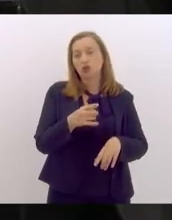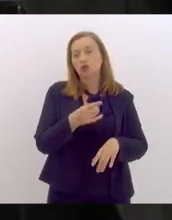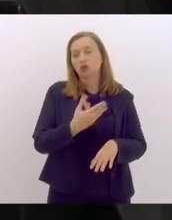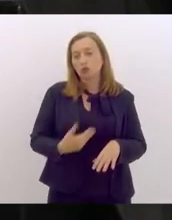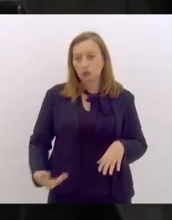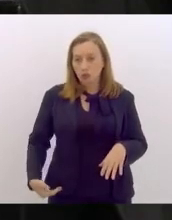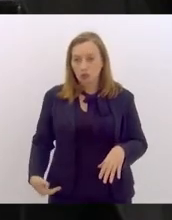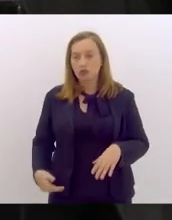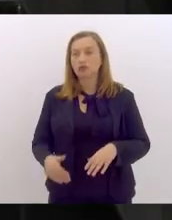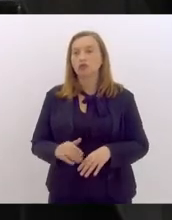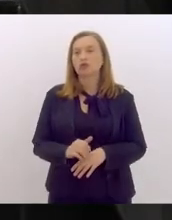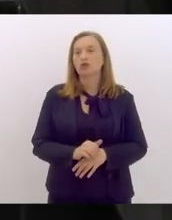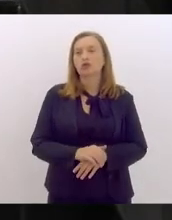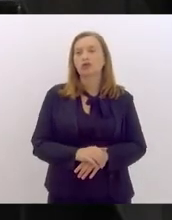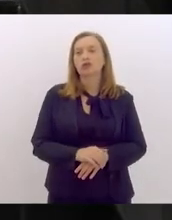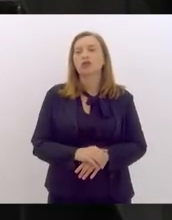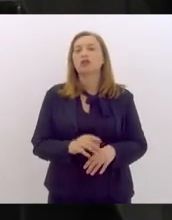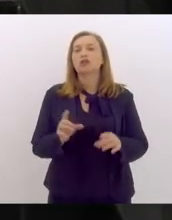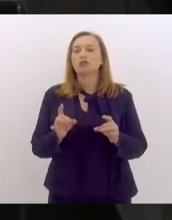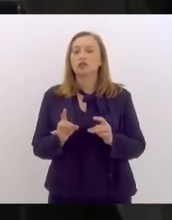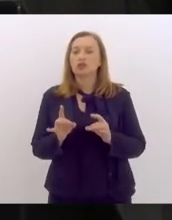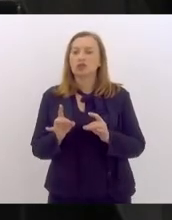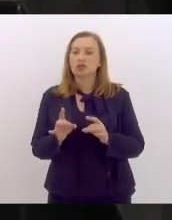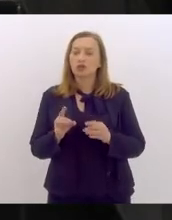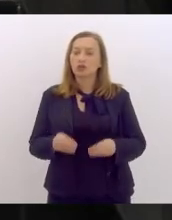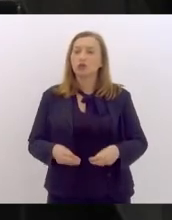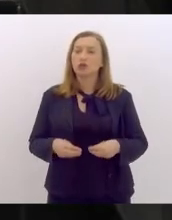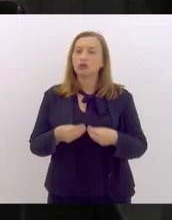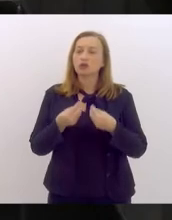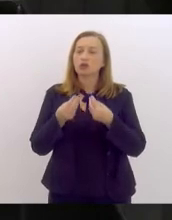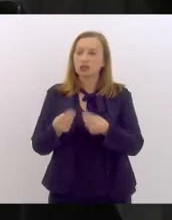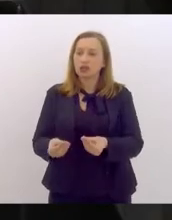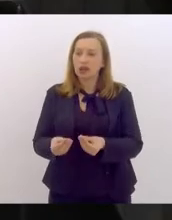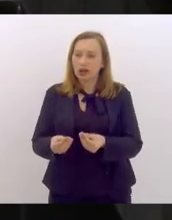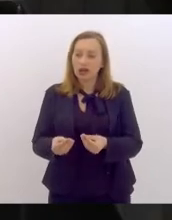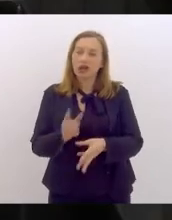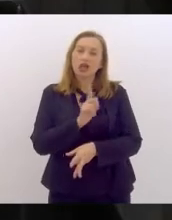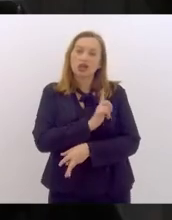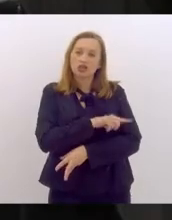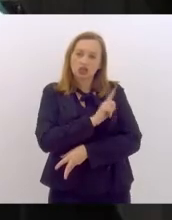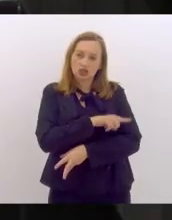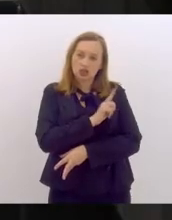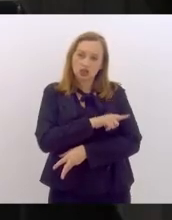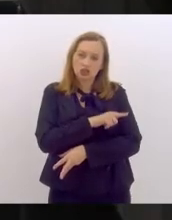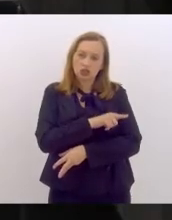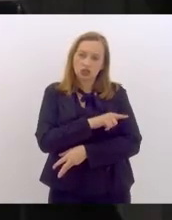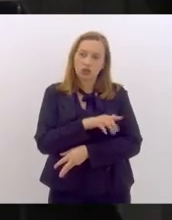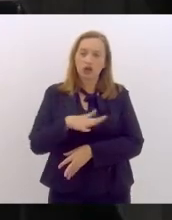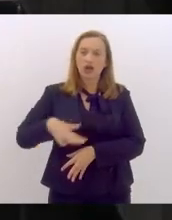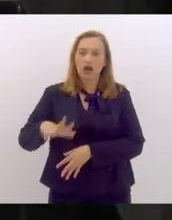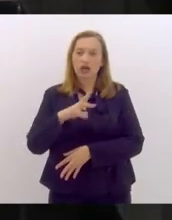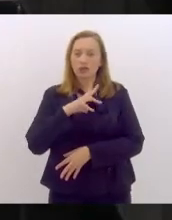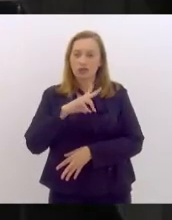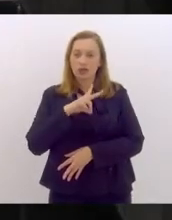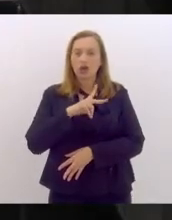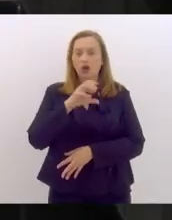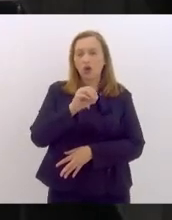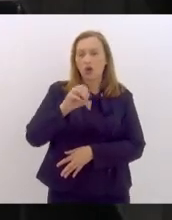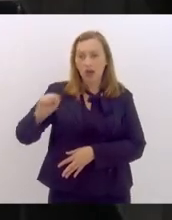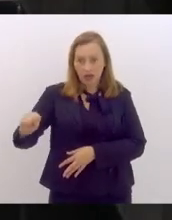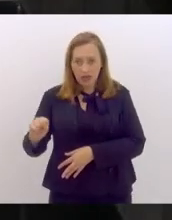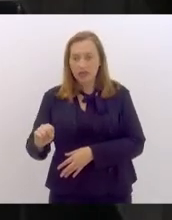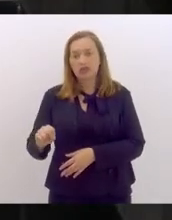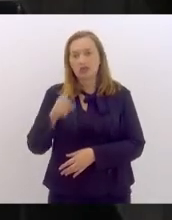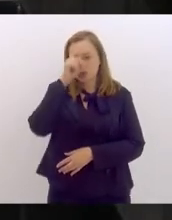o bem de um ativo você privatizar Quando consegue a gestão do equipamento público ao setor privado como no caso das do esses